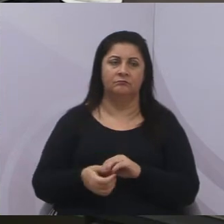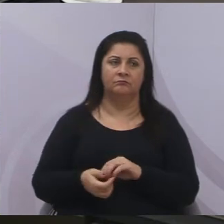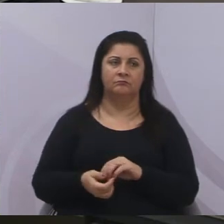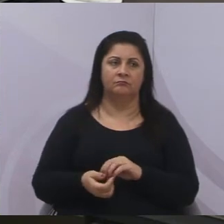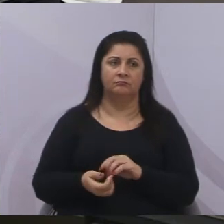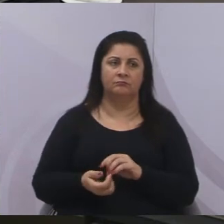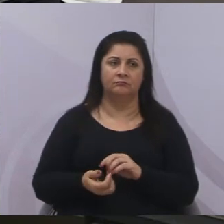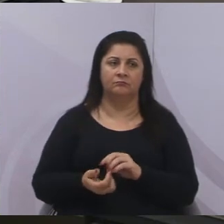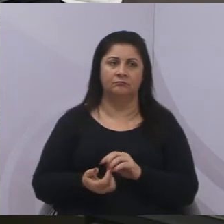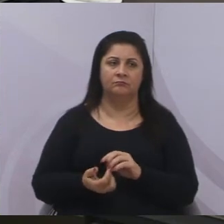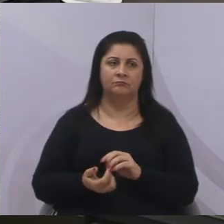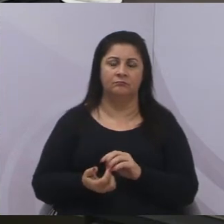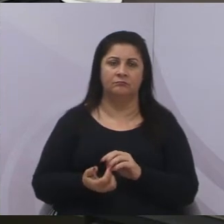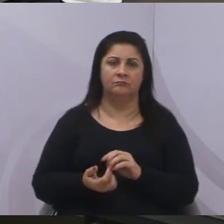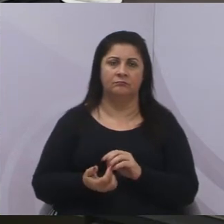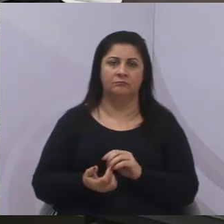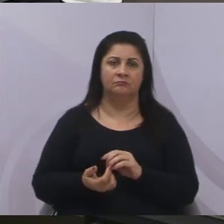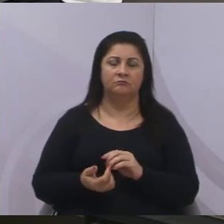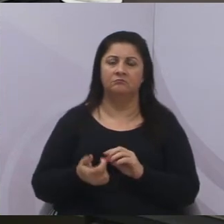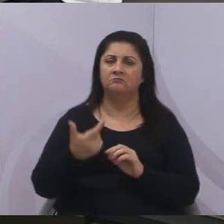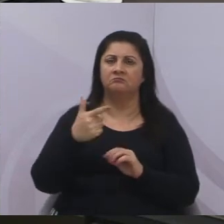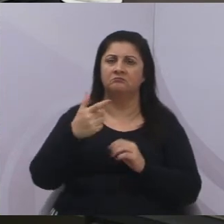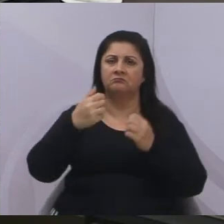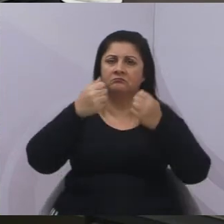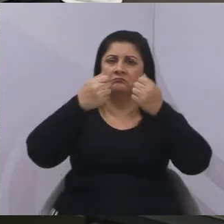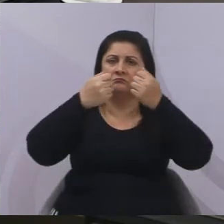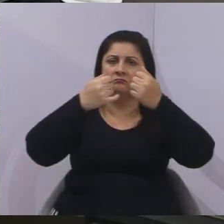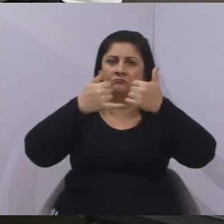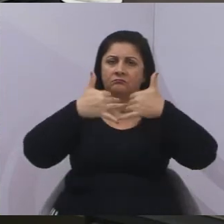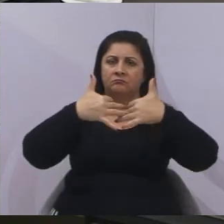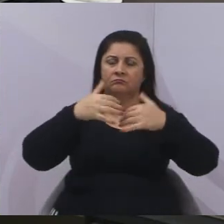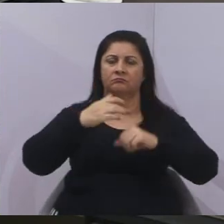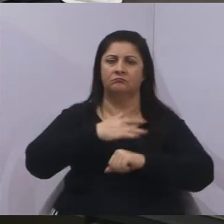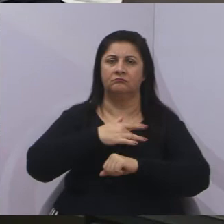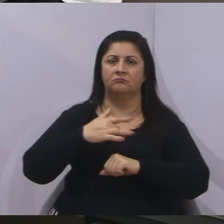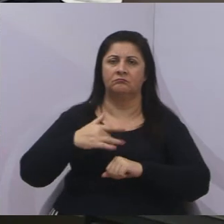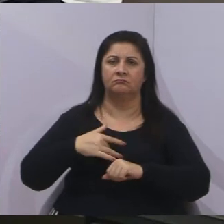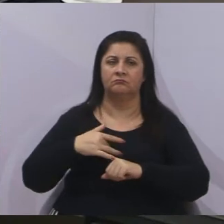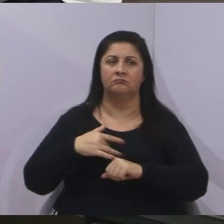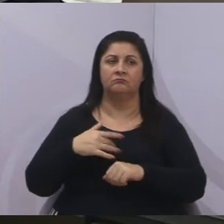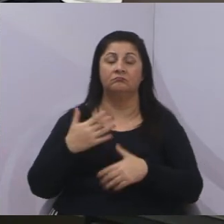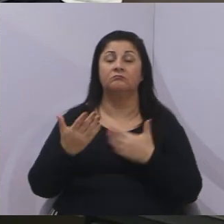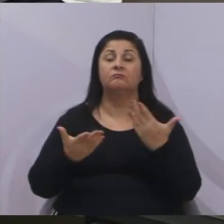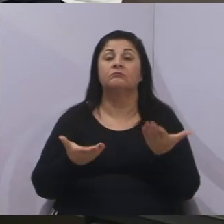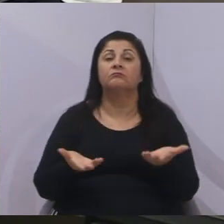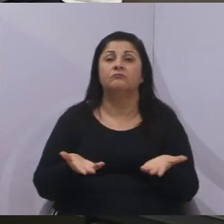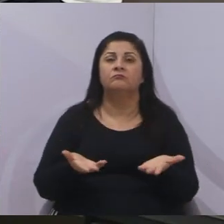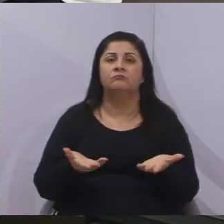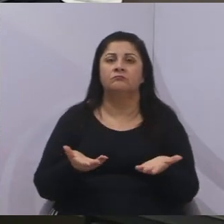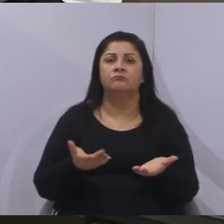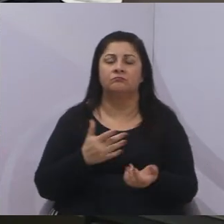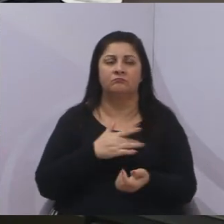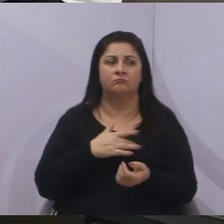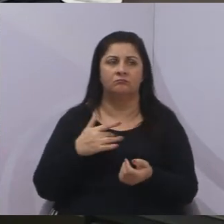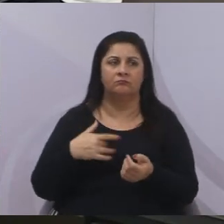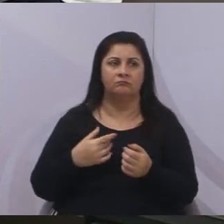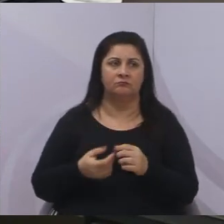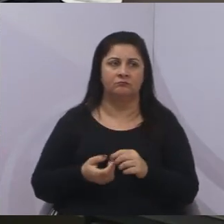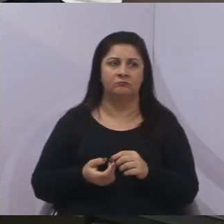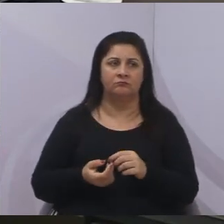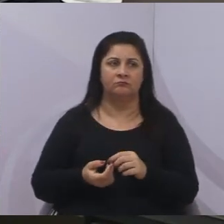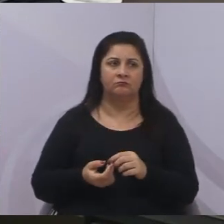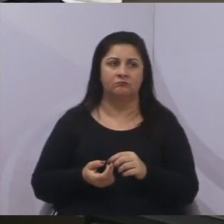Não temos um detalhamento da área da saúde. Qual o percentual da folha de pagamento, eu não tenho esse